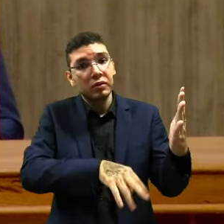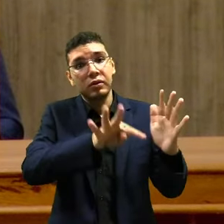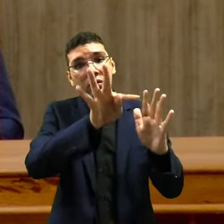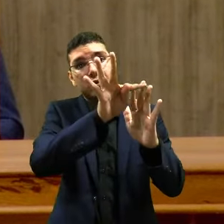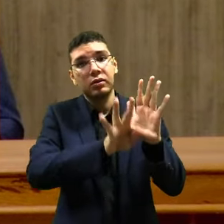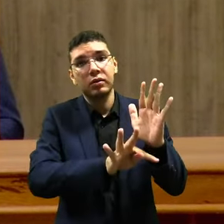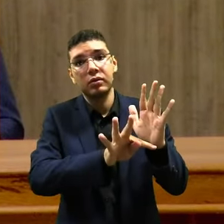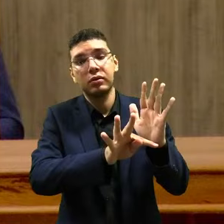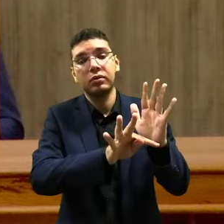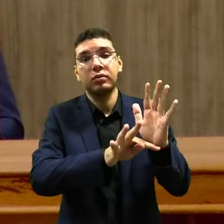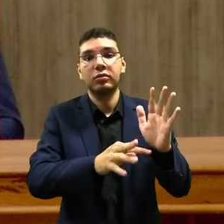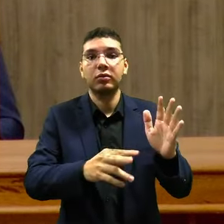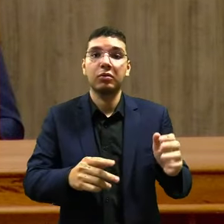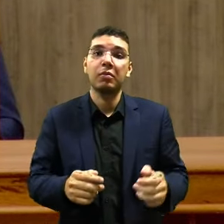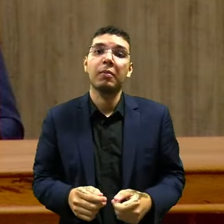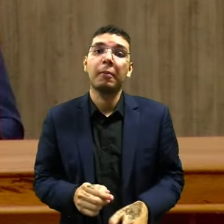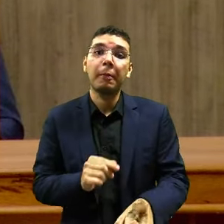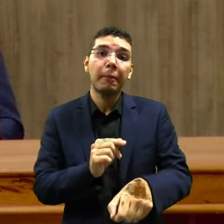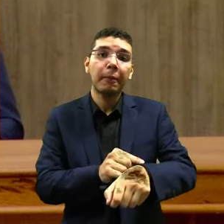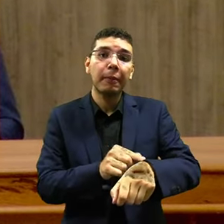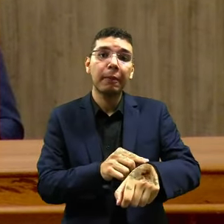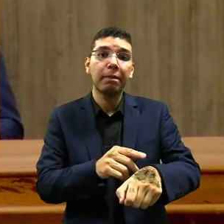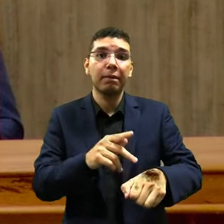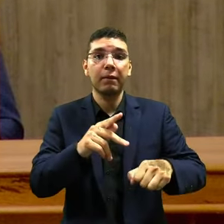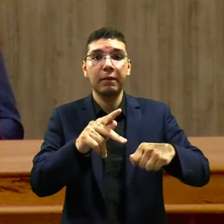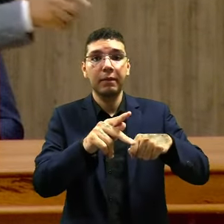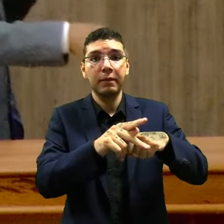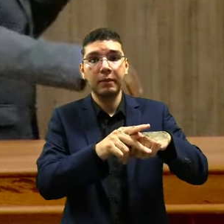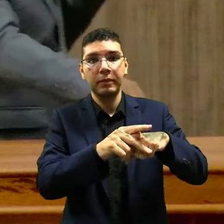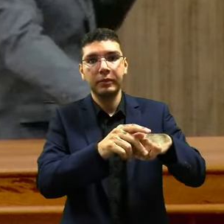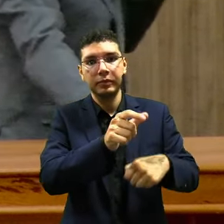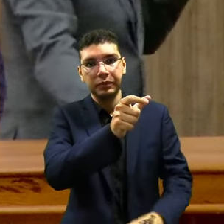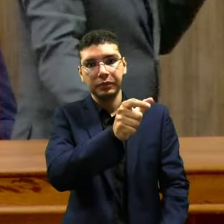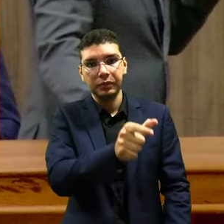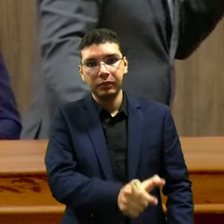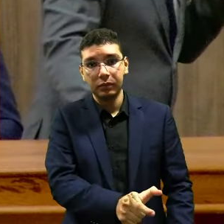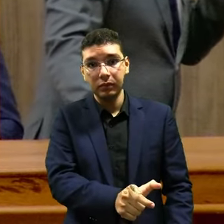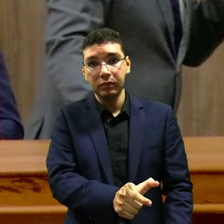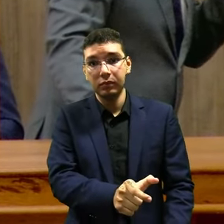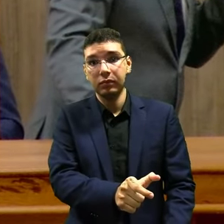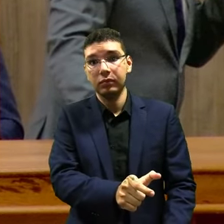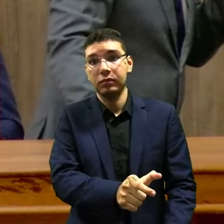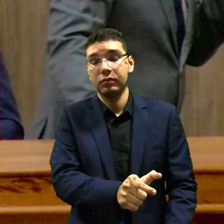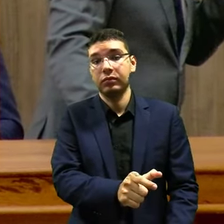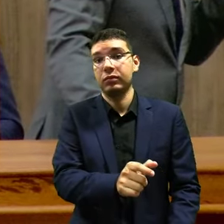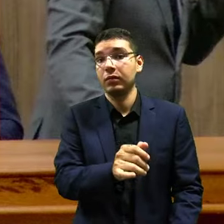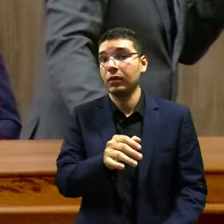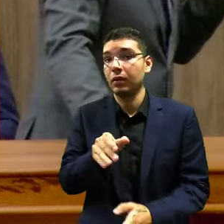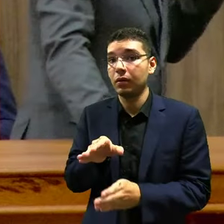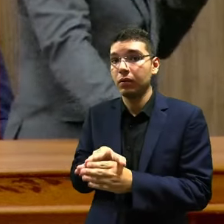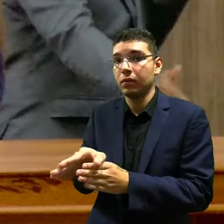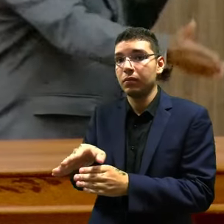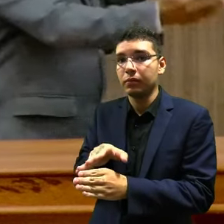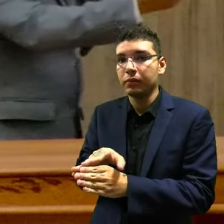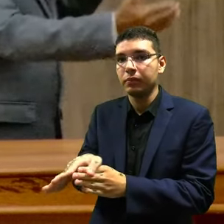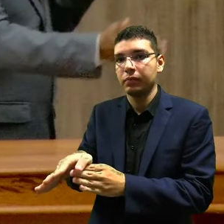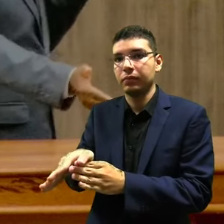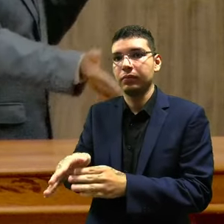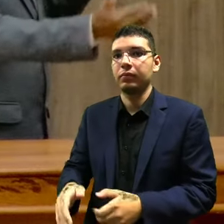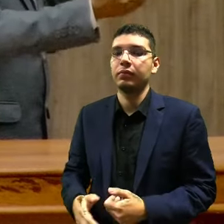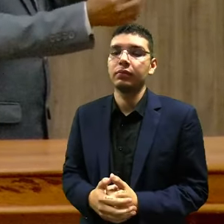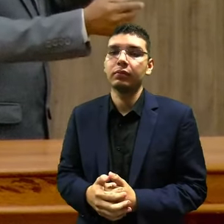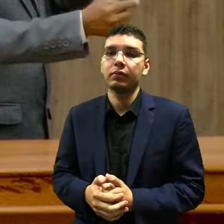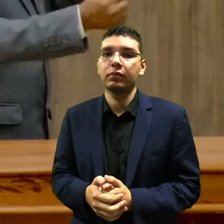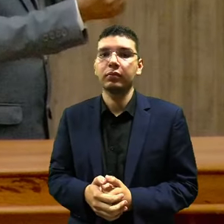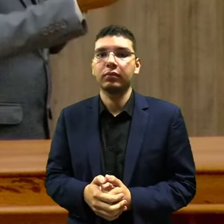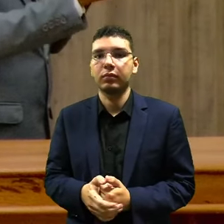quando ende coloca o o o verso 14 Olha o verso 14 só para os irmãos terem uma ideia Ah